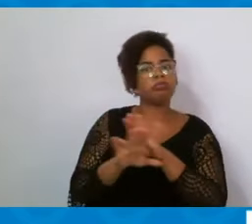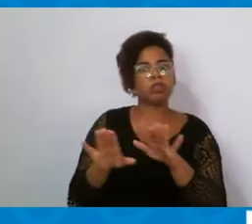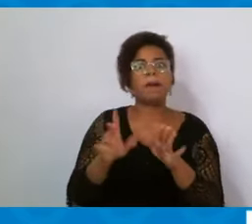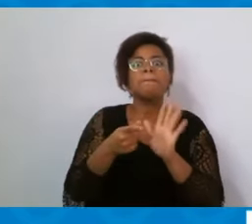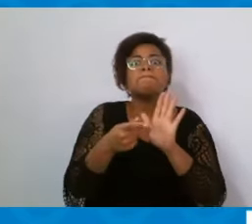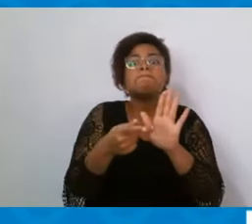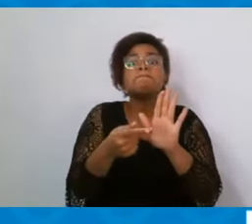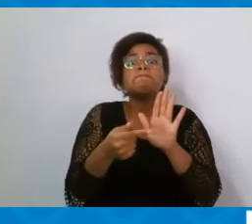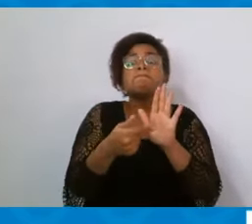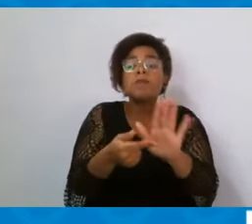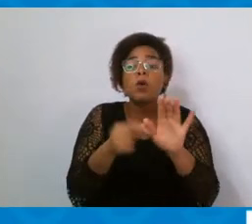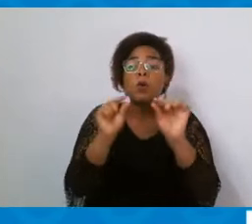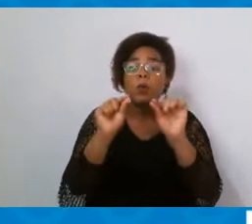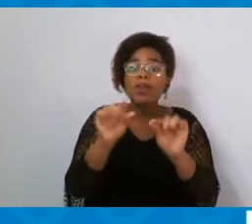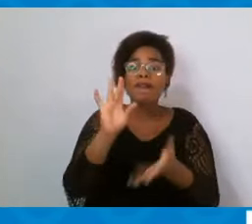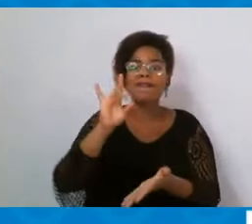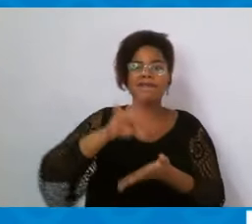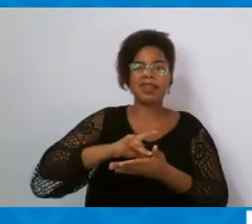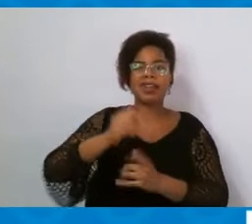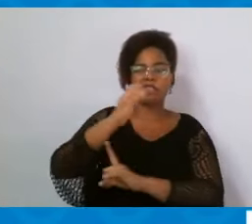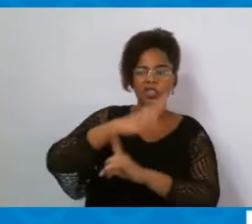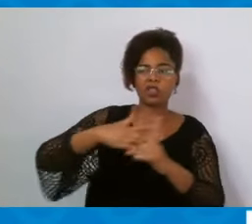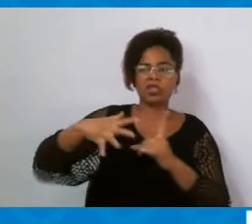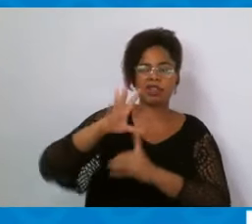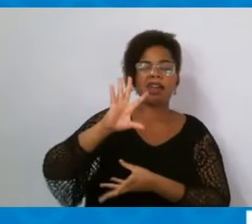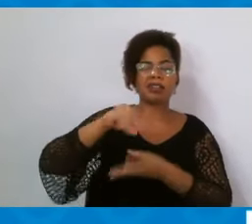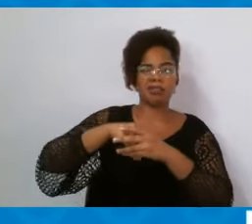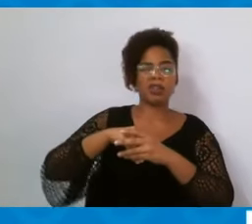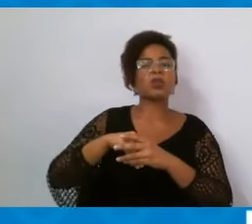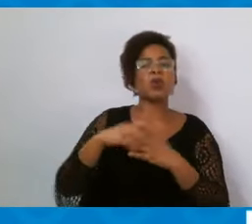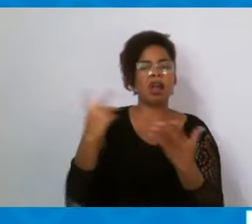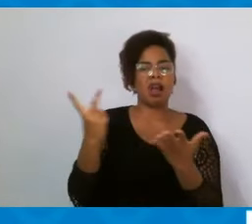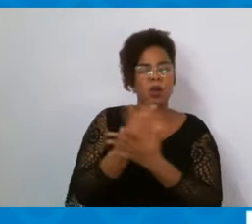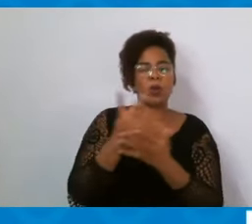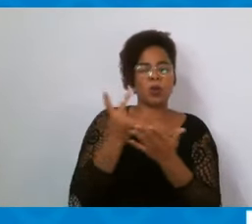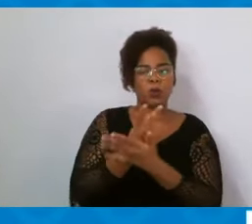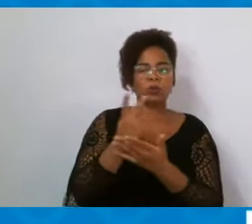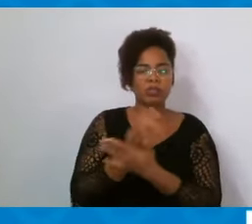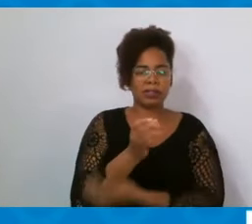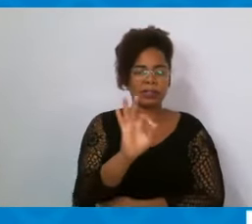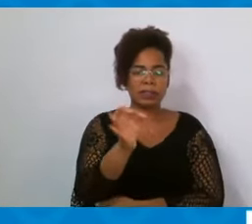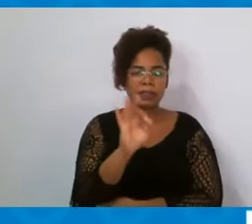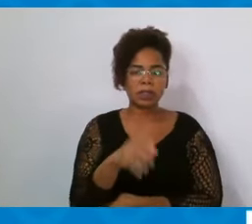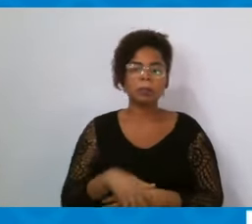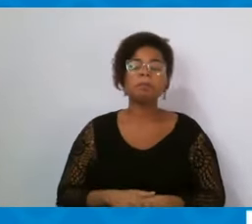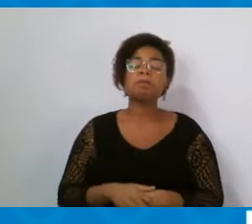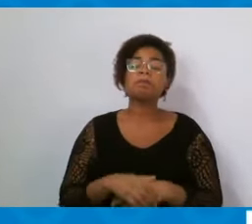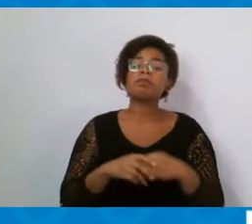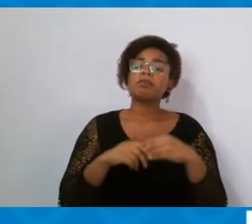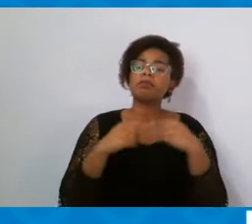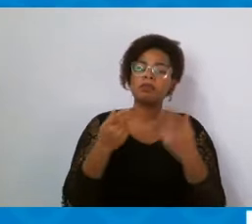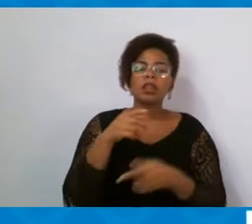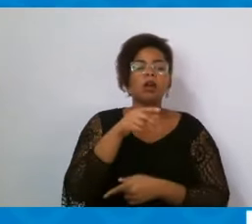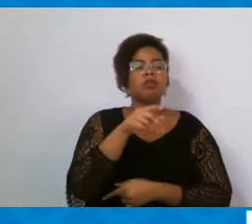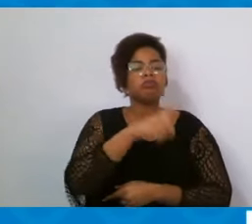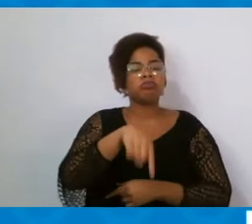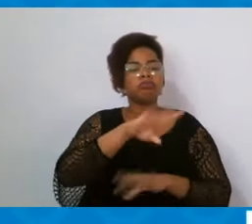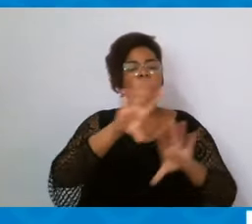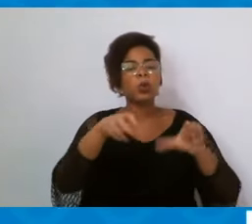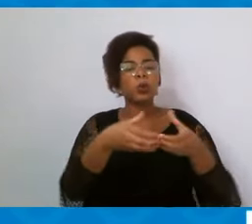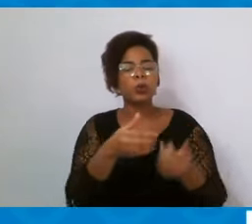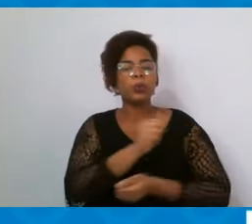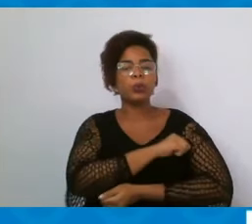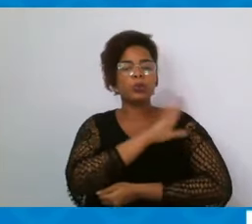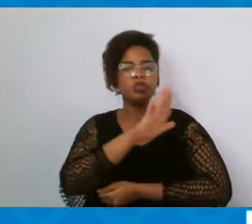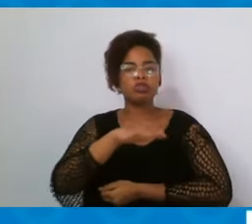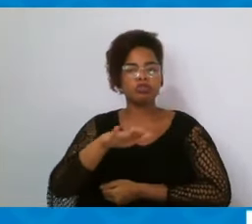pode afetar muitas pessoas. Então, eles vão ver como é que isso já está sendo resolvido. Eles vão, então, lá para a